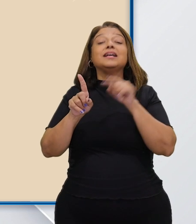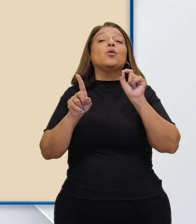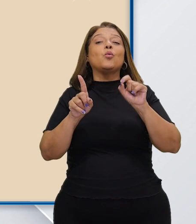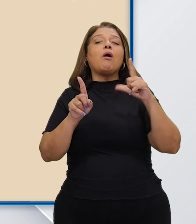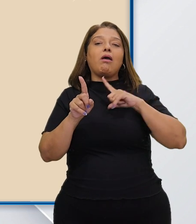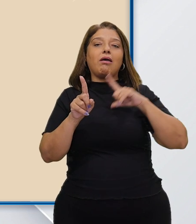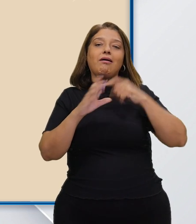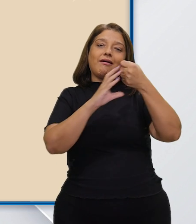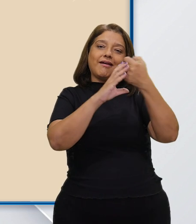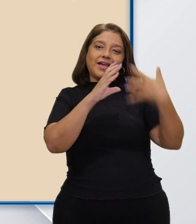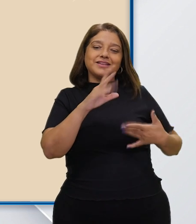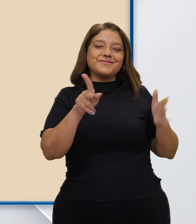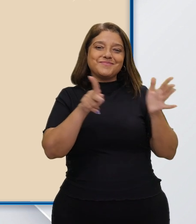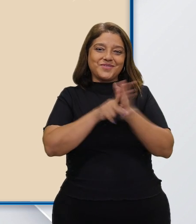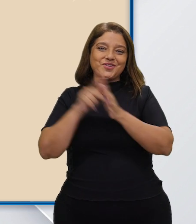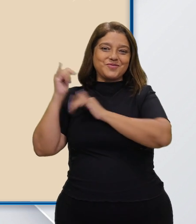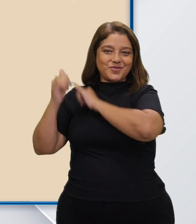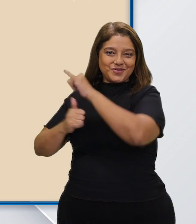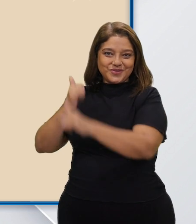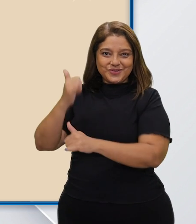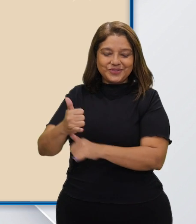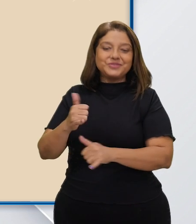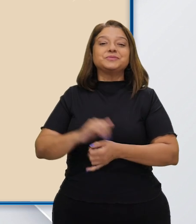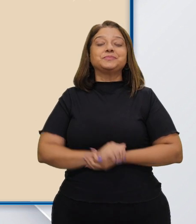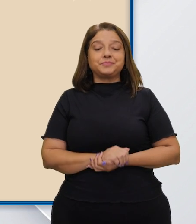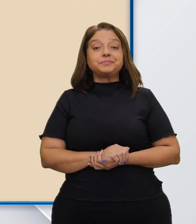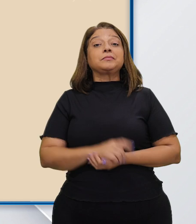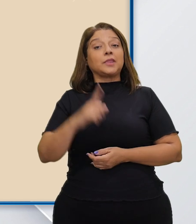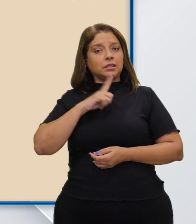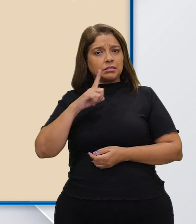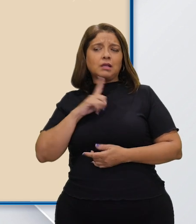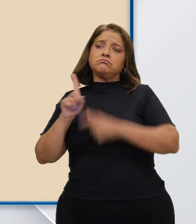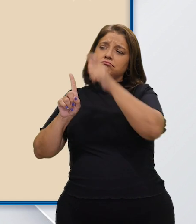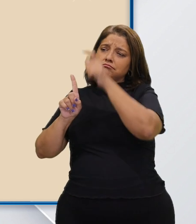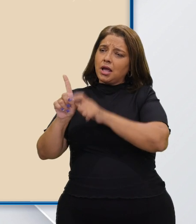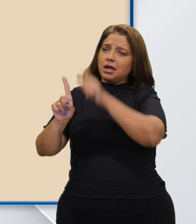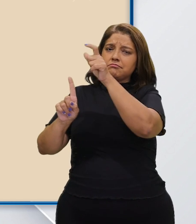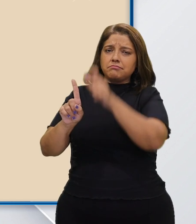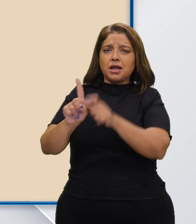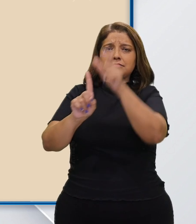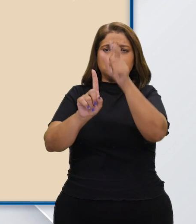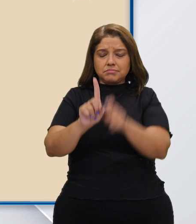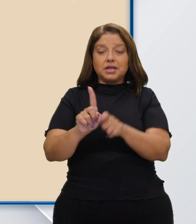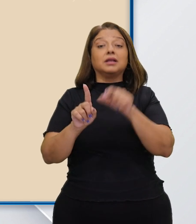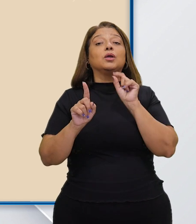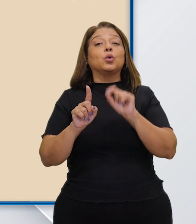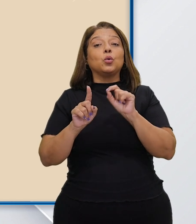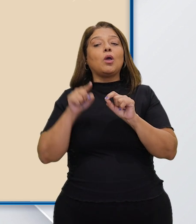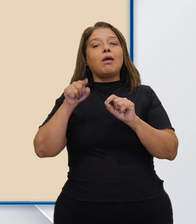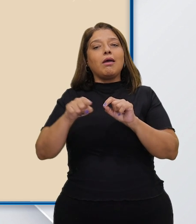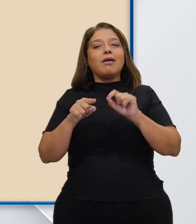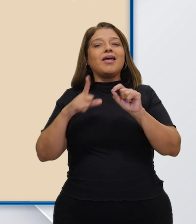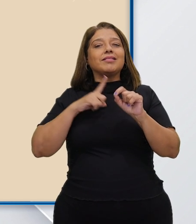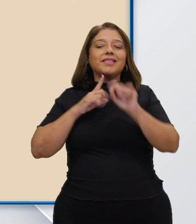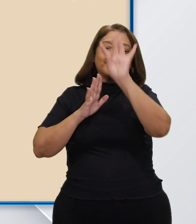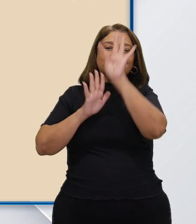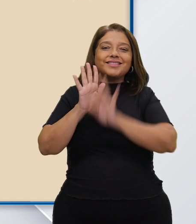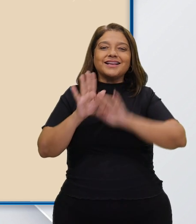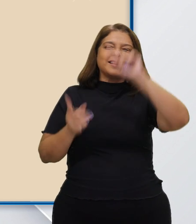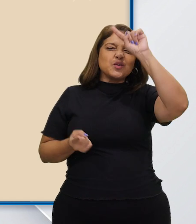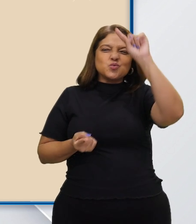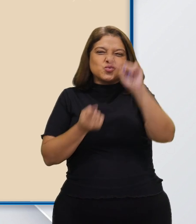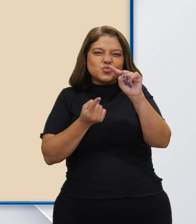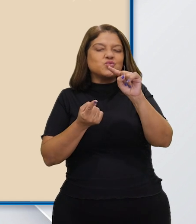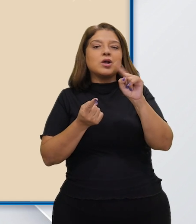também do conto. Ele contém poucos personagens, porque, como é um texto breve, não é